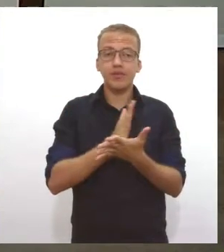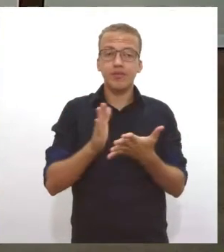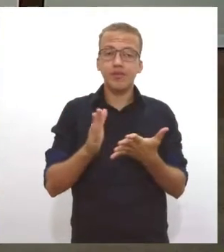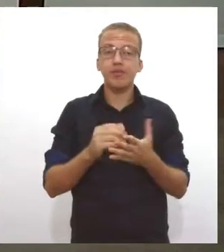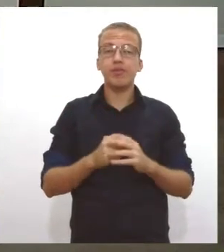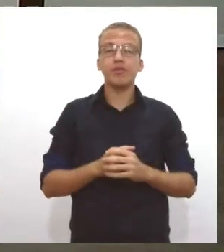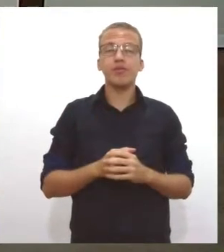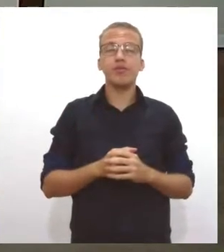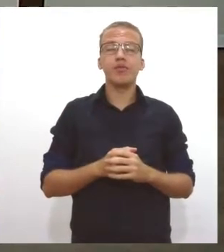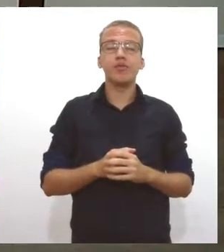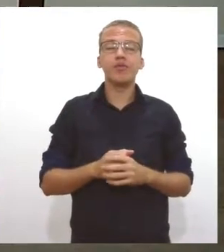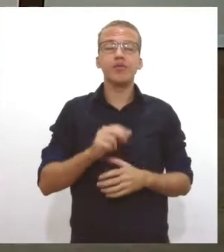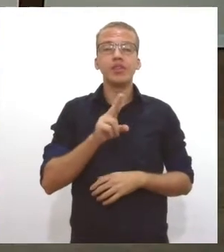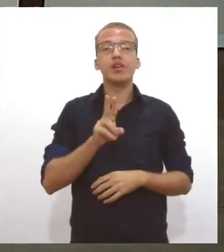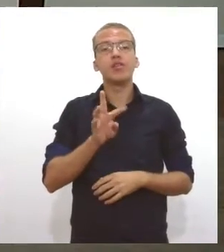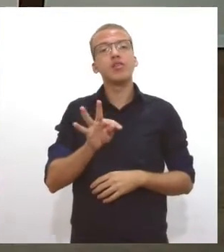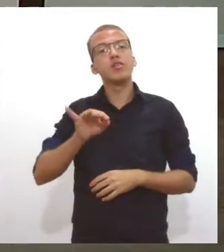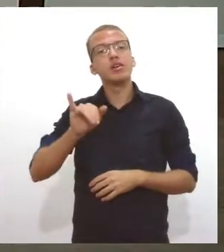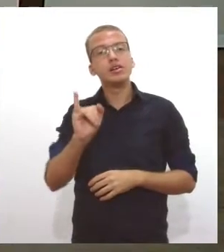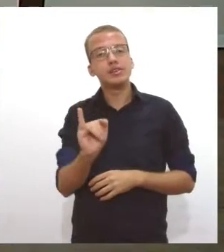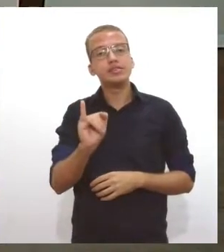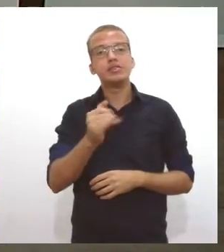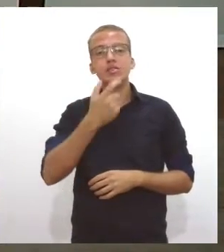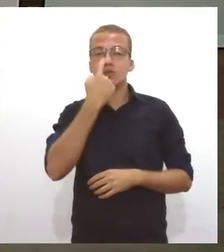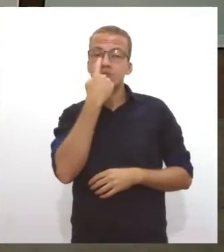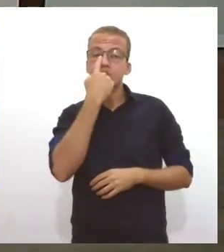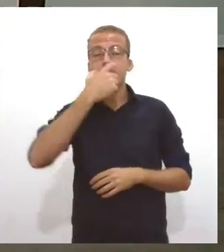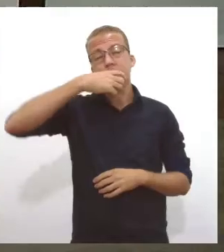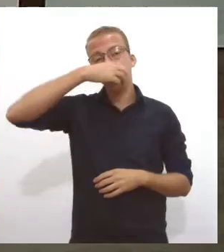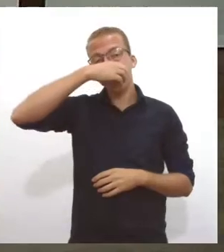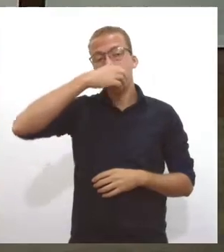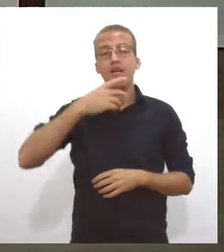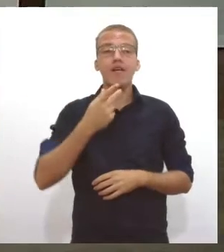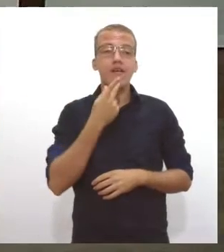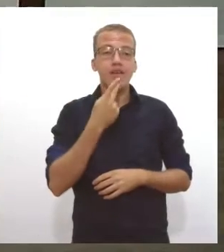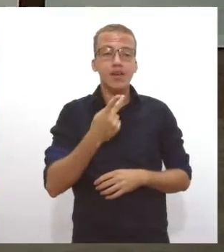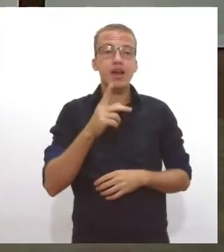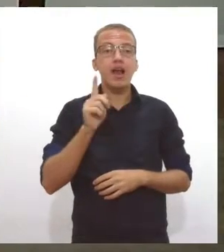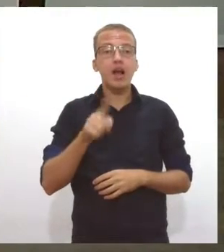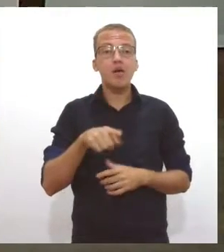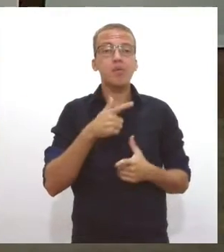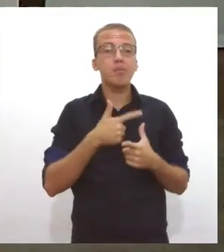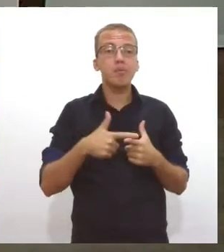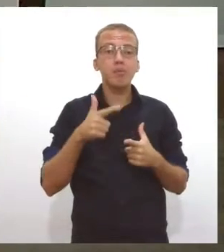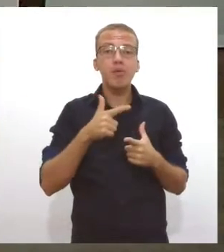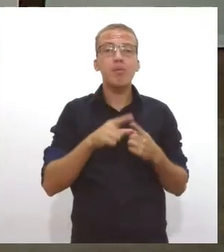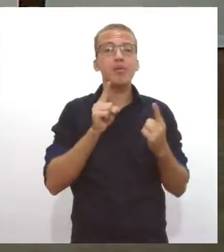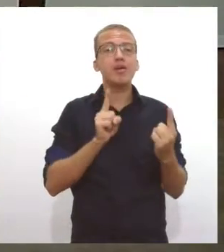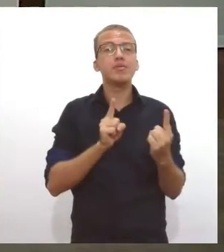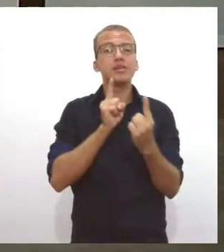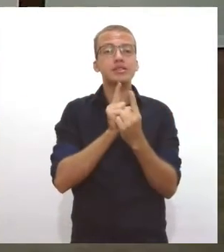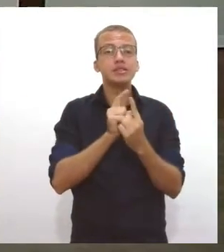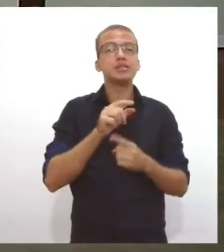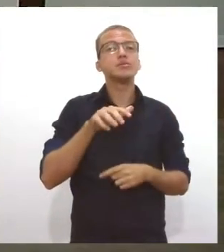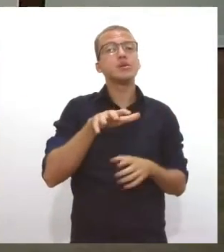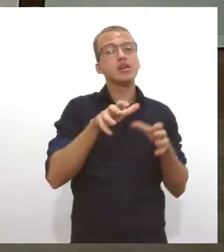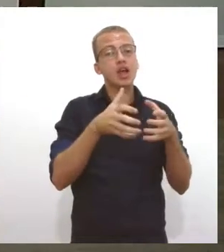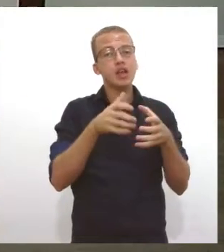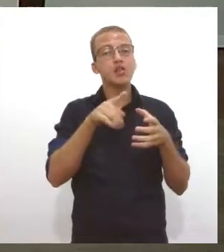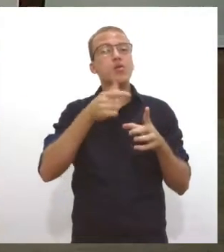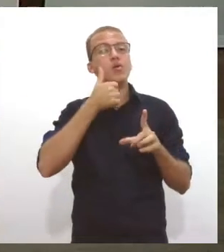intensiva UTI da entubação foram apontados como alguns dos gargalos no atendimento a esse grupo né